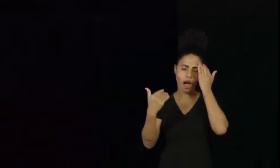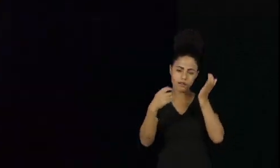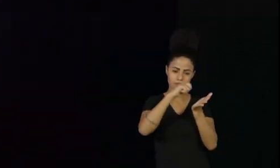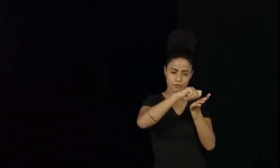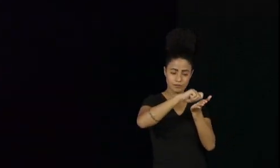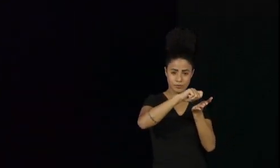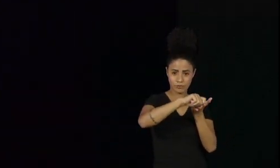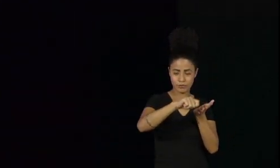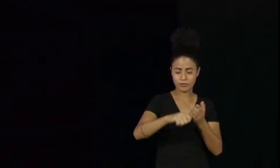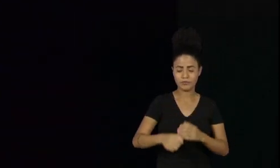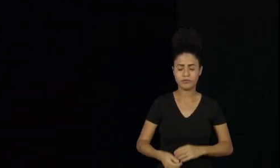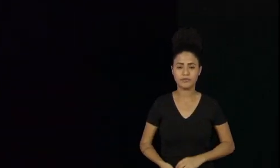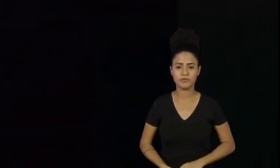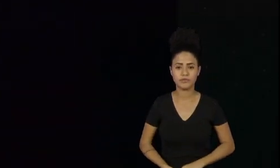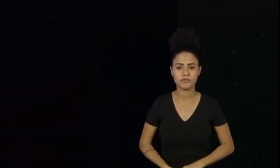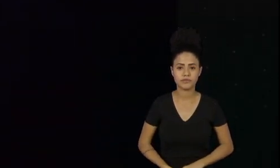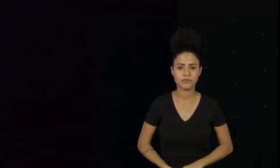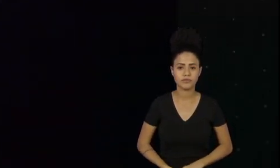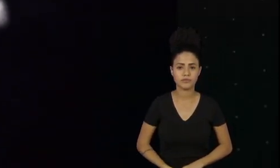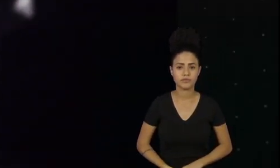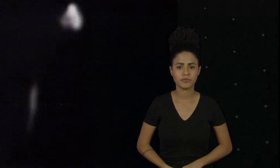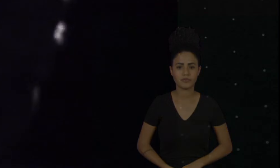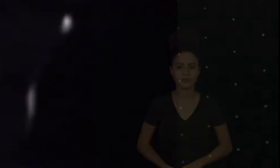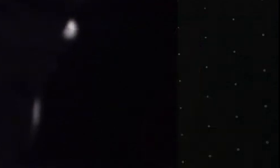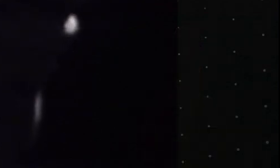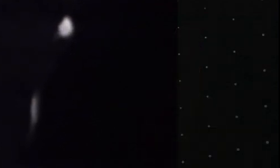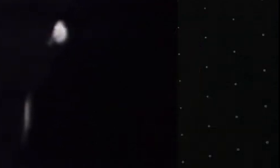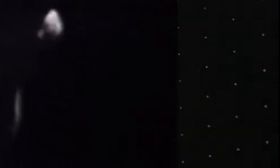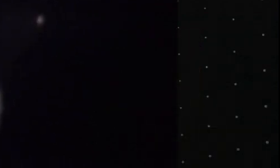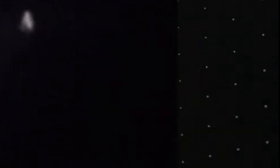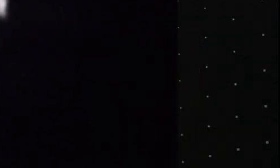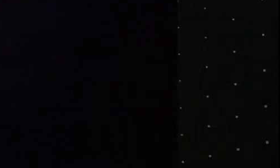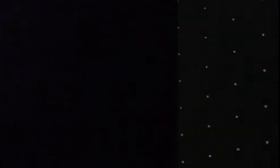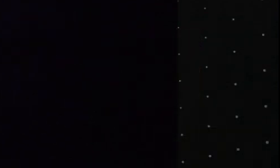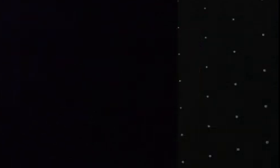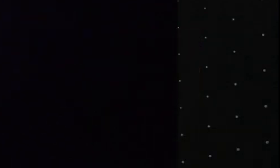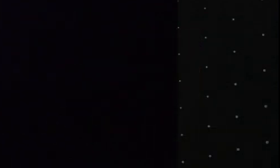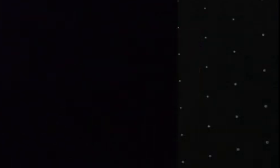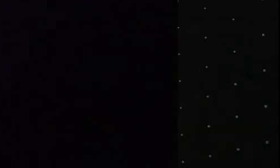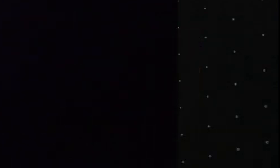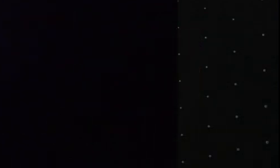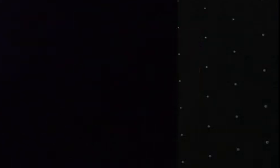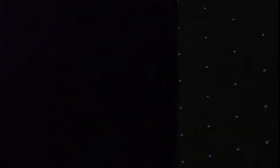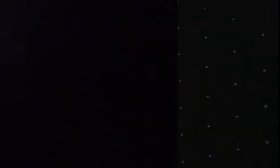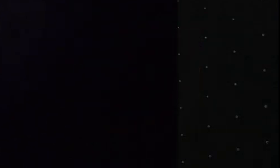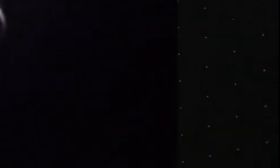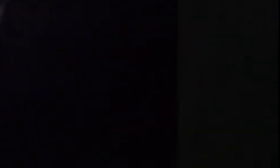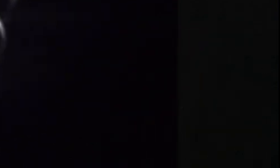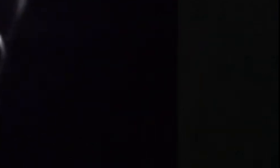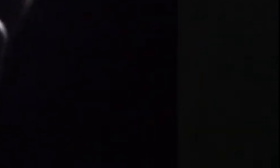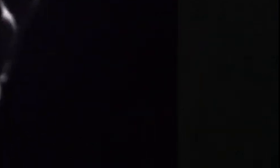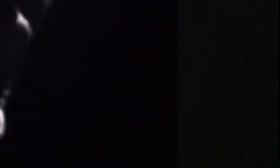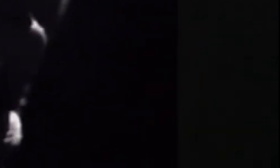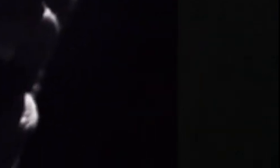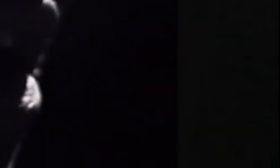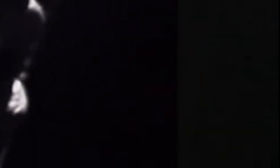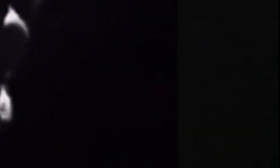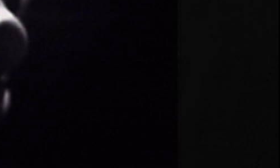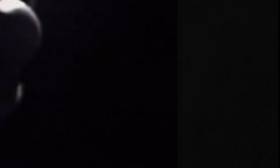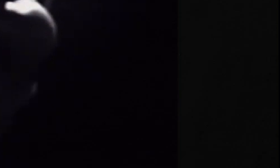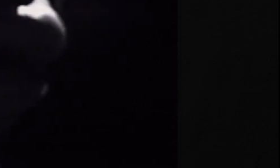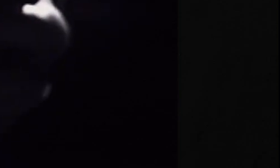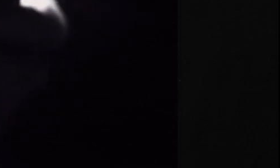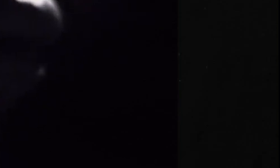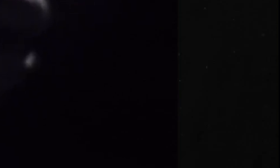Meu samba é a voz do povo. Se alguém gostou, eu posso cantar